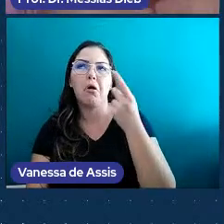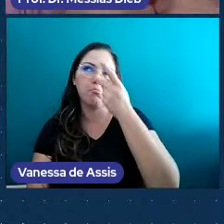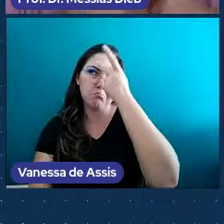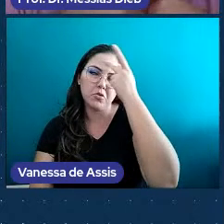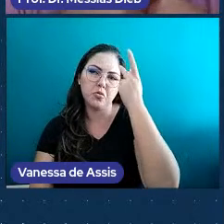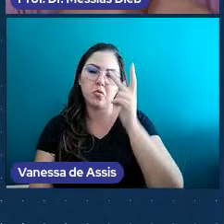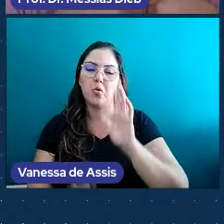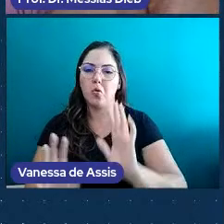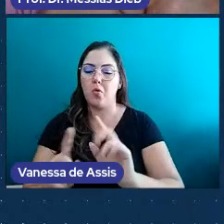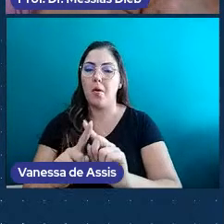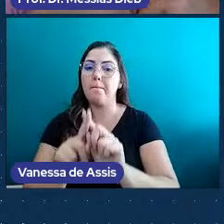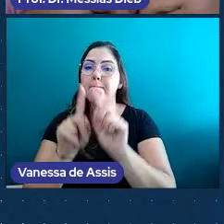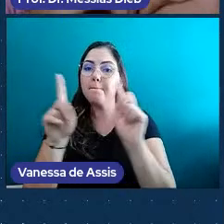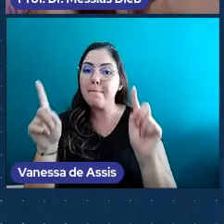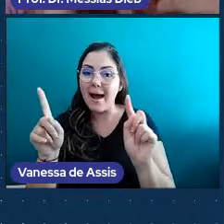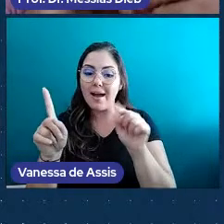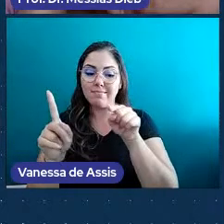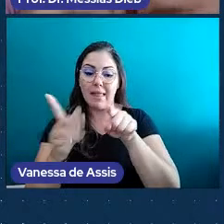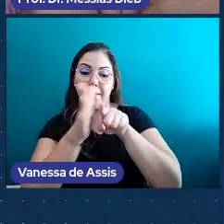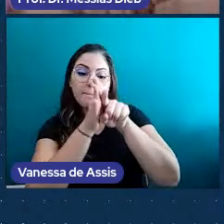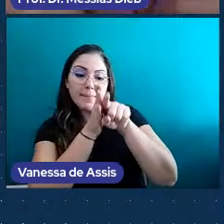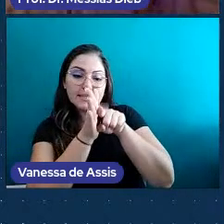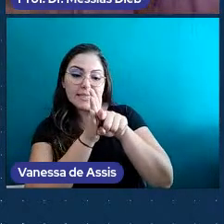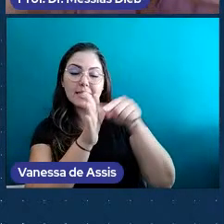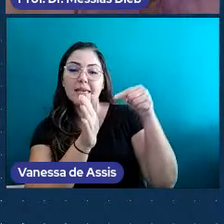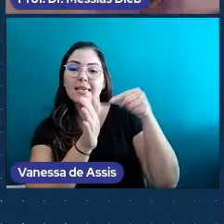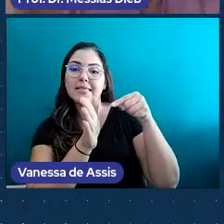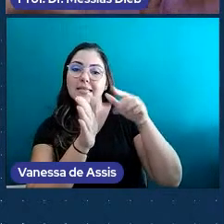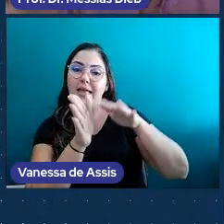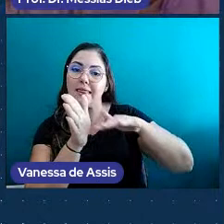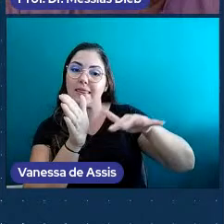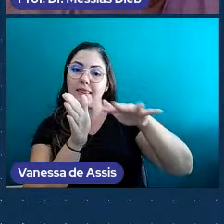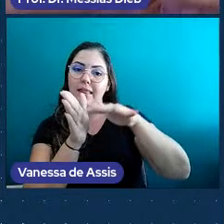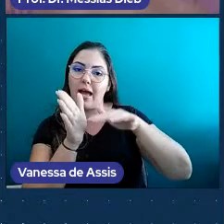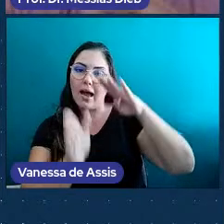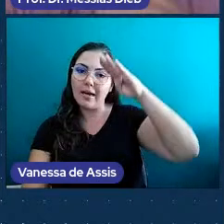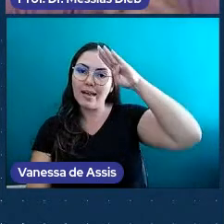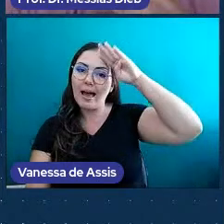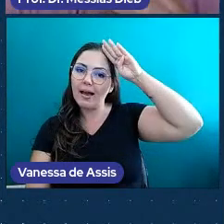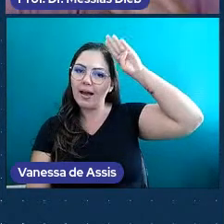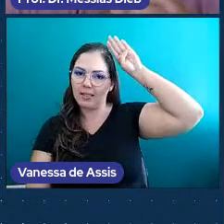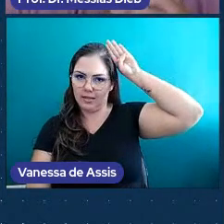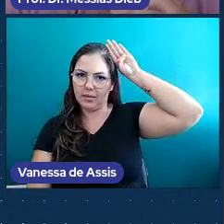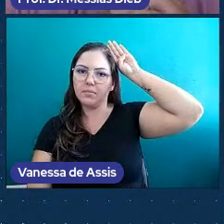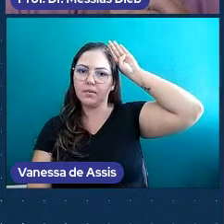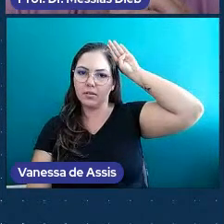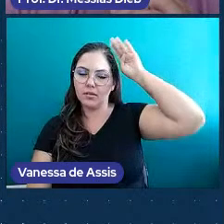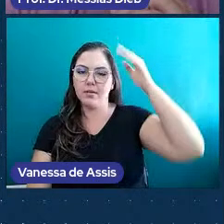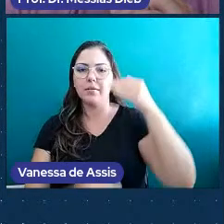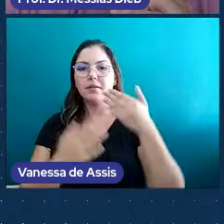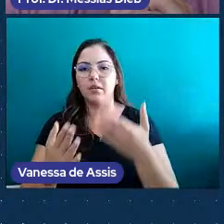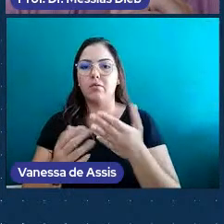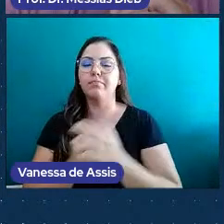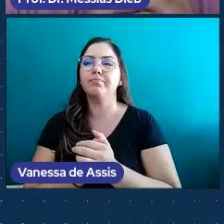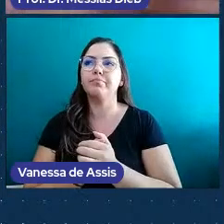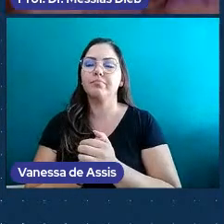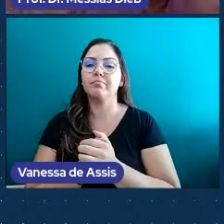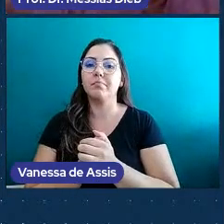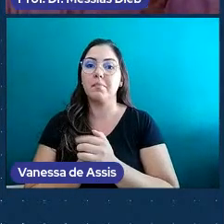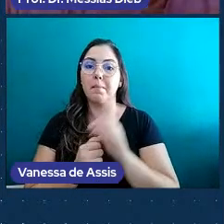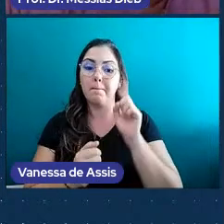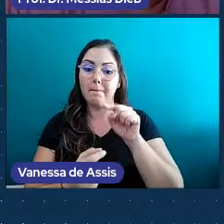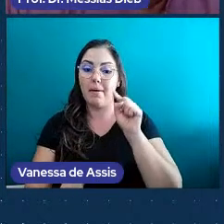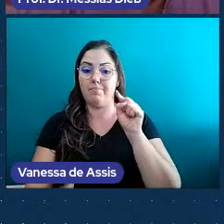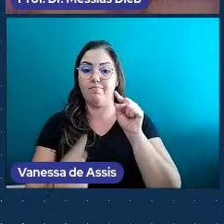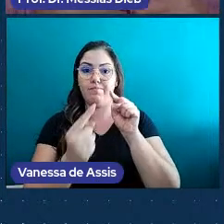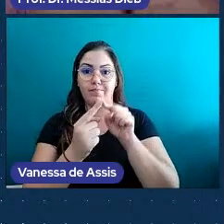no âmbito acadêmico. Então, para gozar desse status, né, o projeto de pesquisa e a